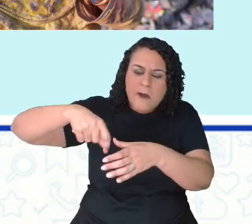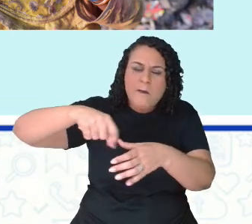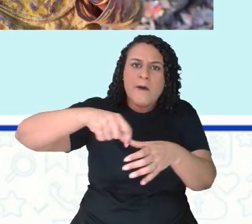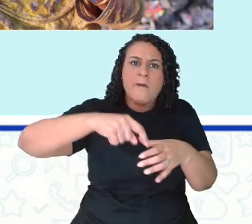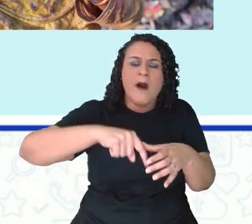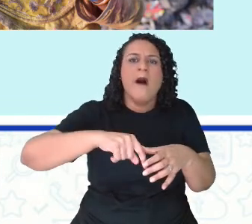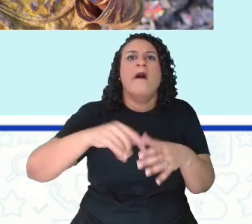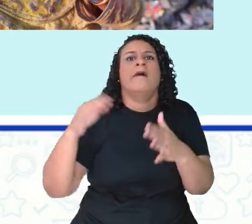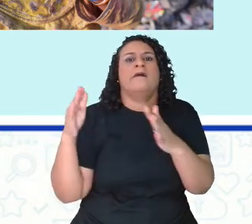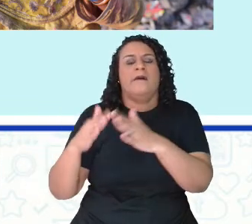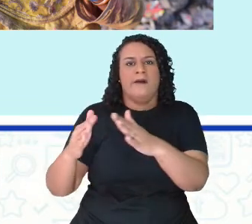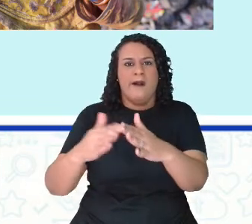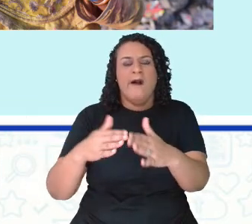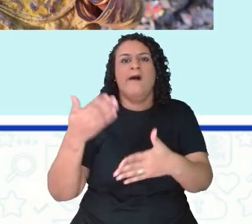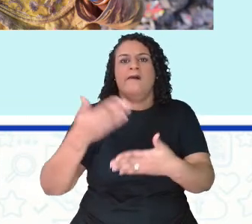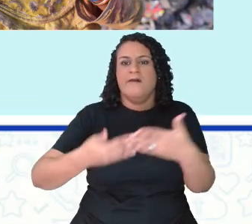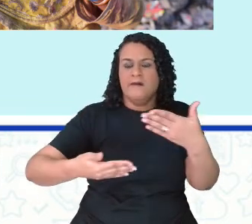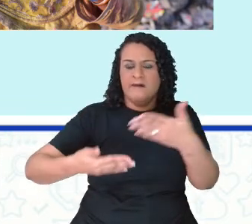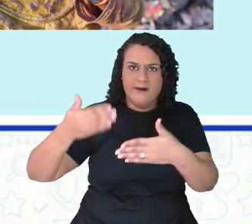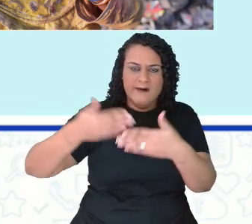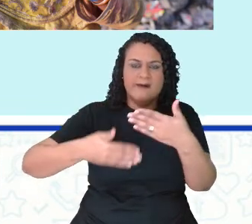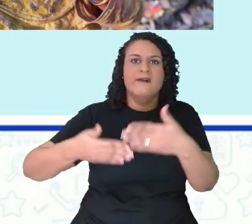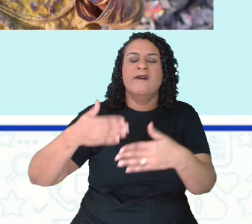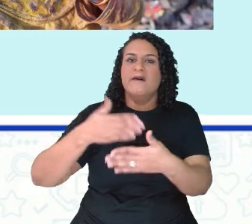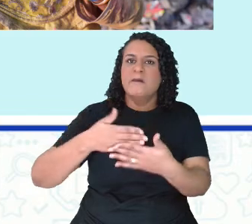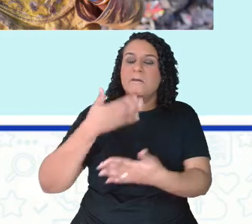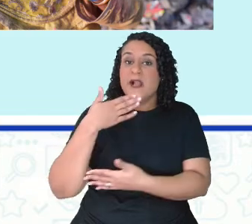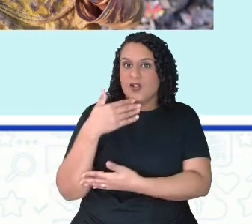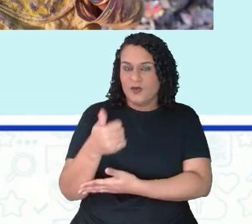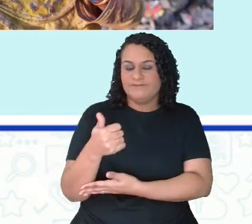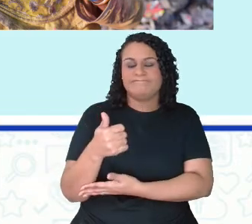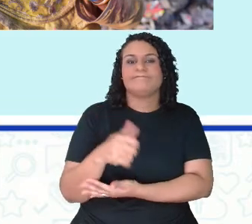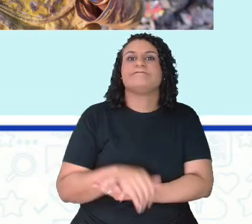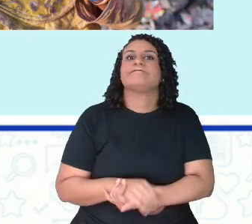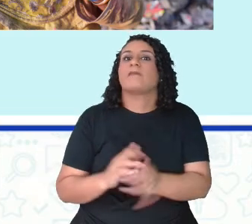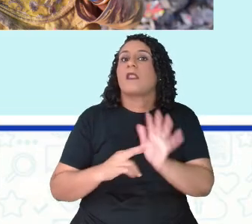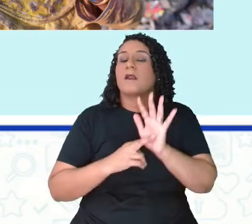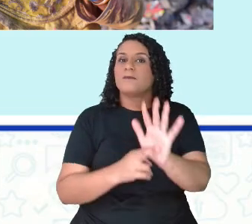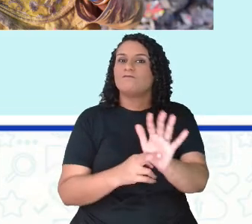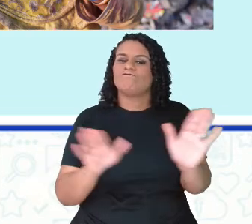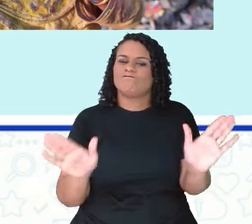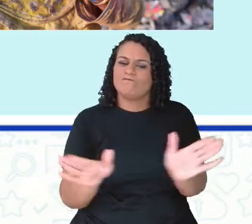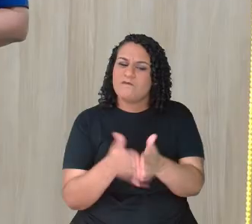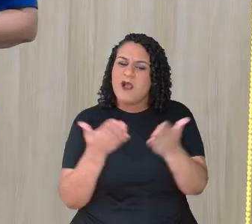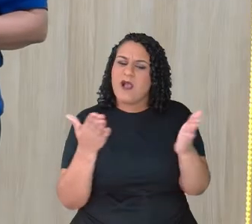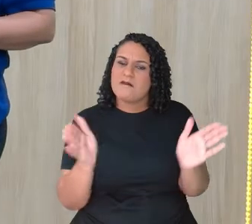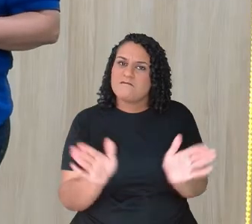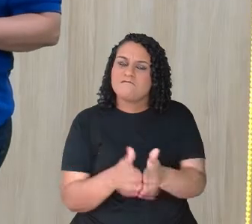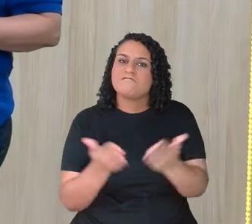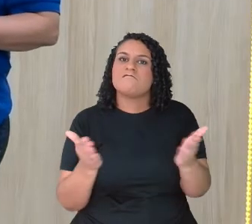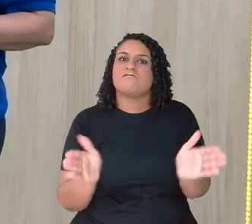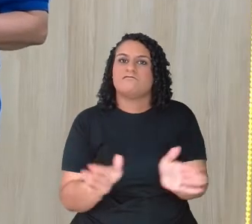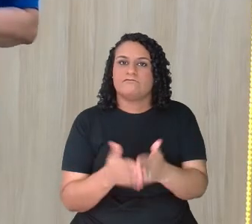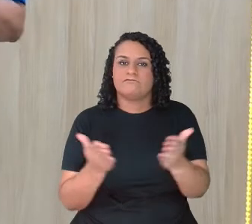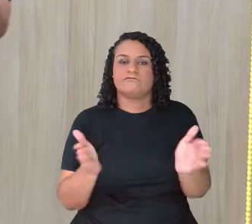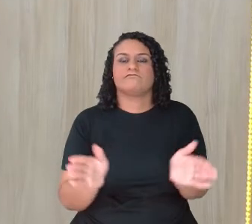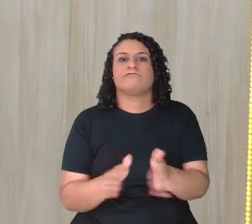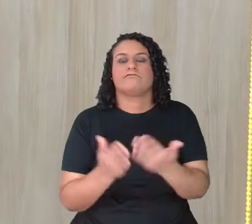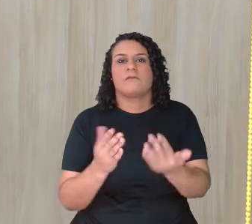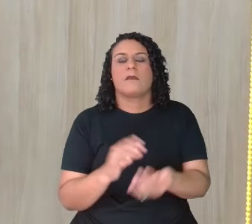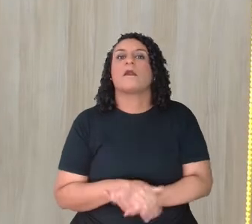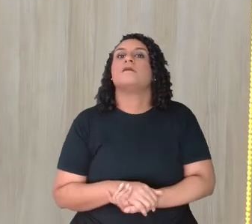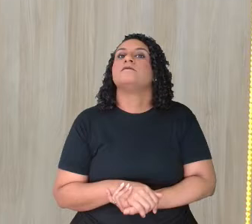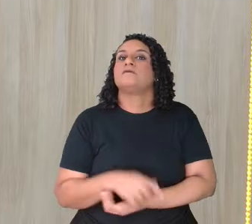de casas construída com melhorias, representa a miséria, a pobreza, não é? Então,